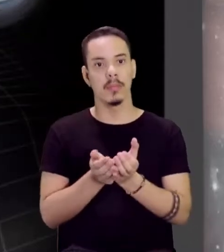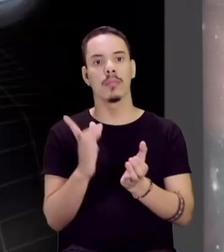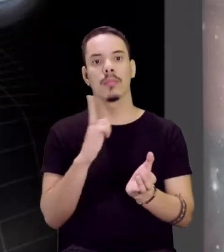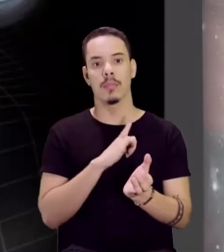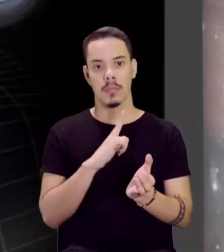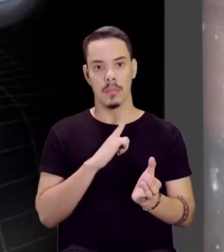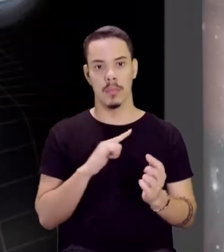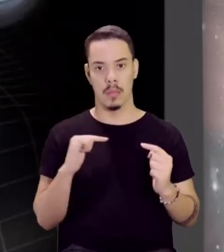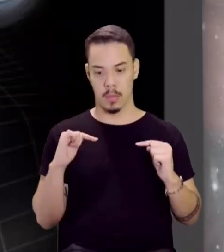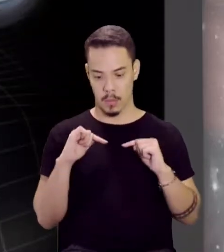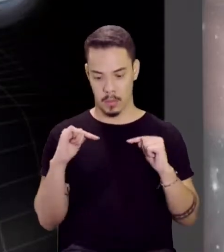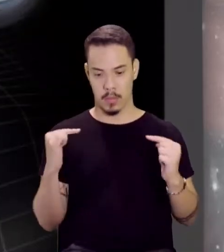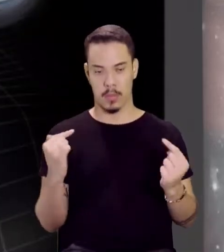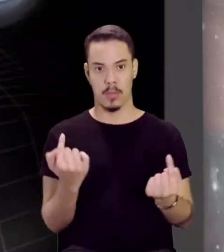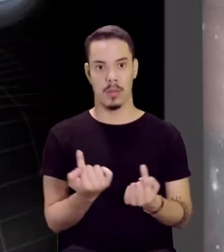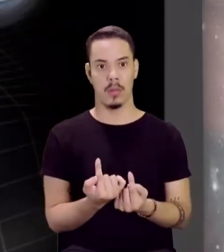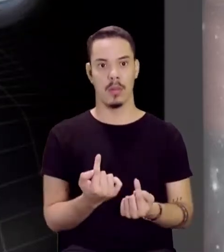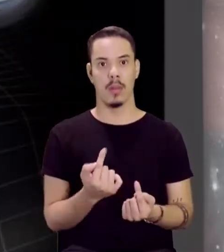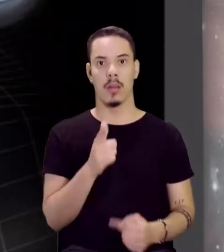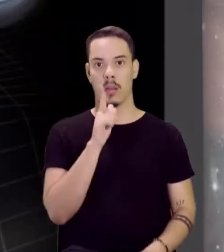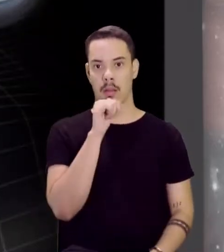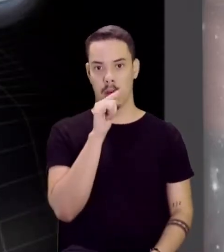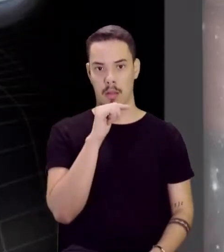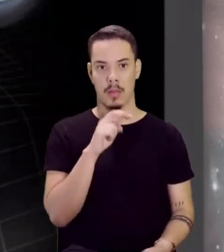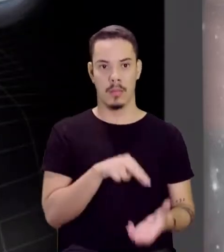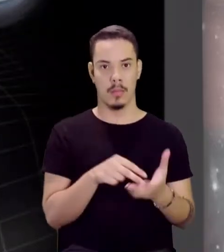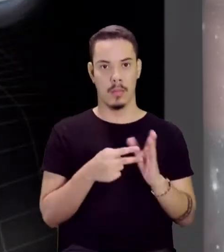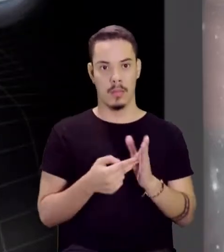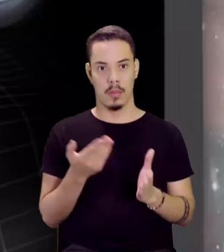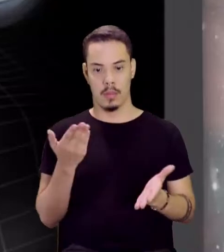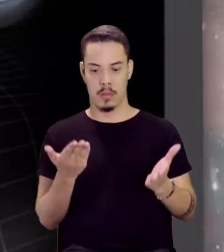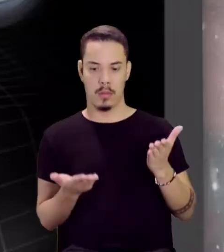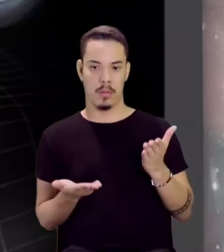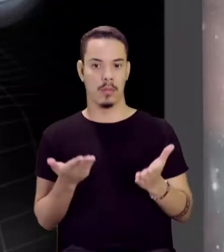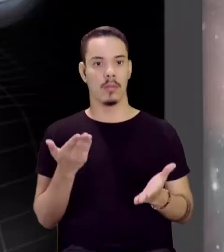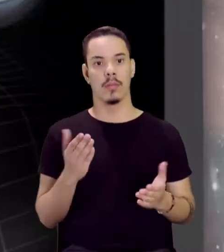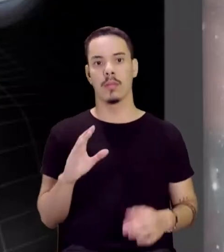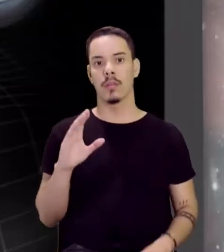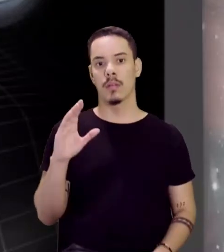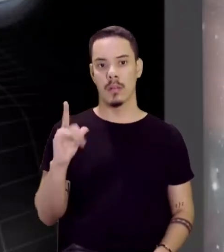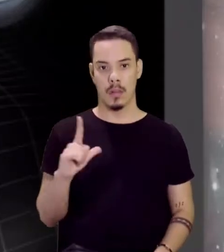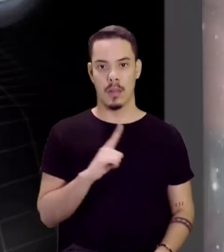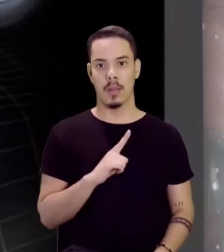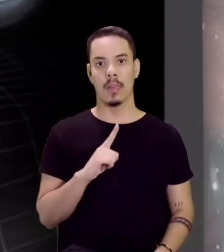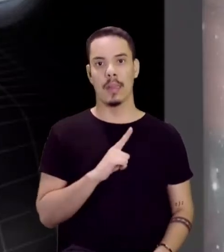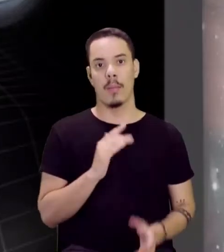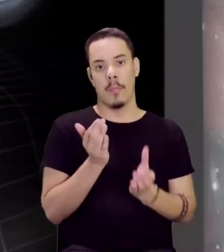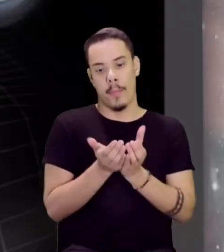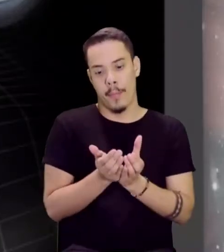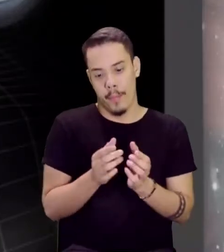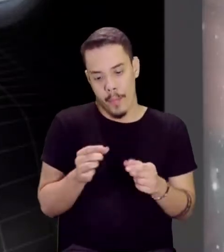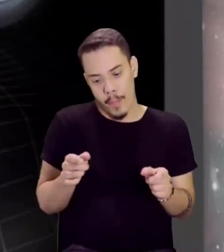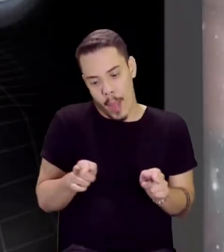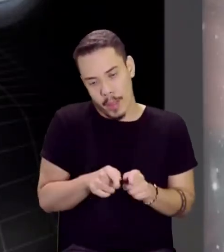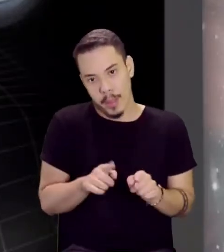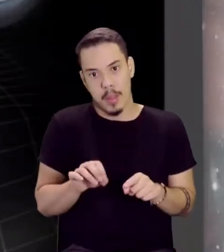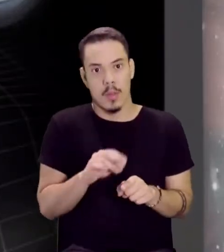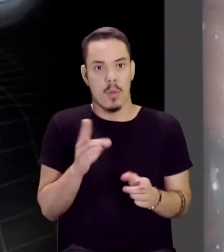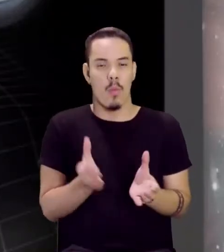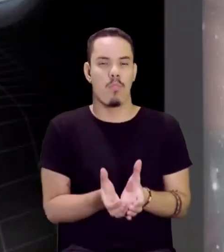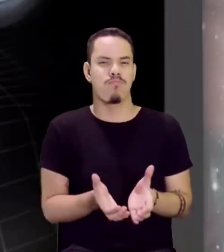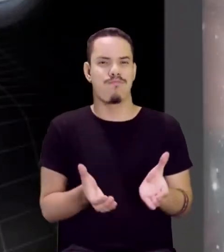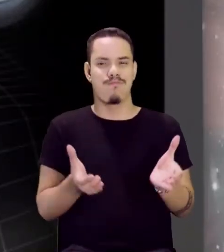linha d'água. Até porque ali também é o equilíbrio, né? Sim. Claro que um barco menor tem uma linha mais baixa que um navio, por